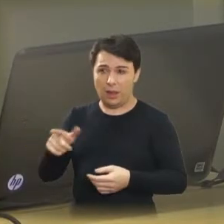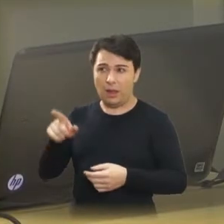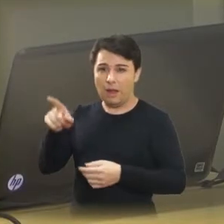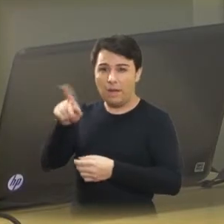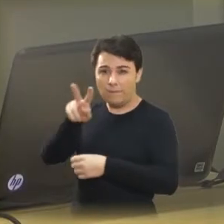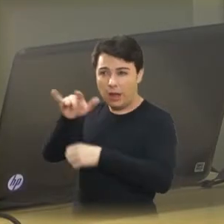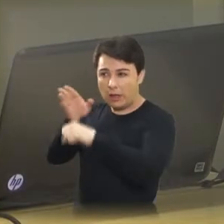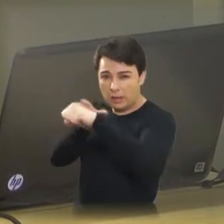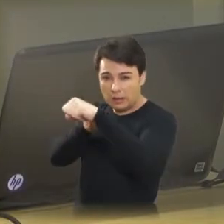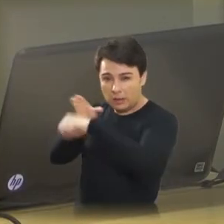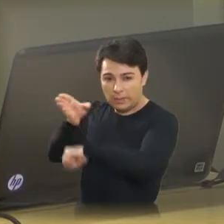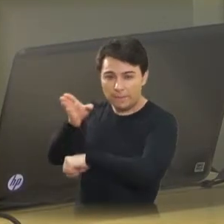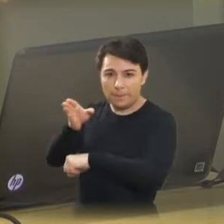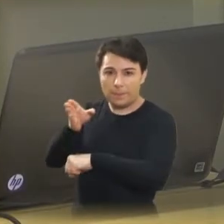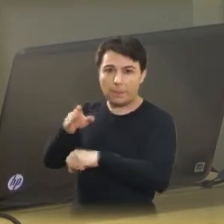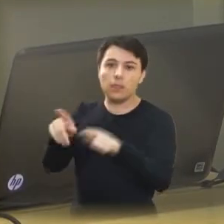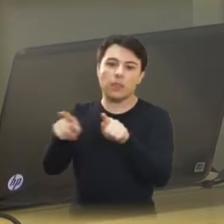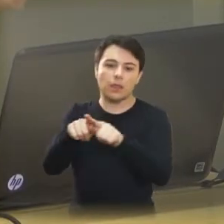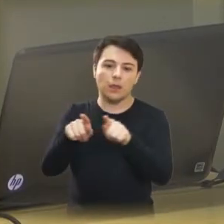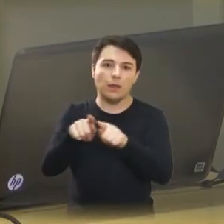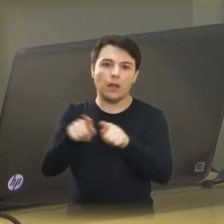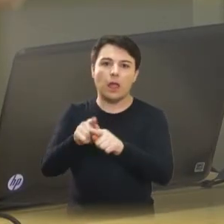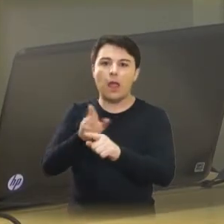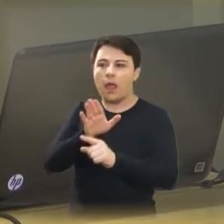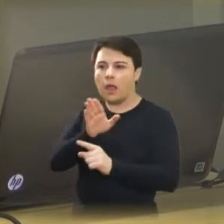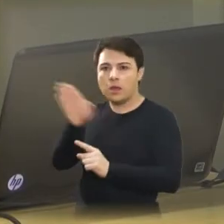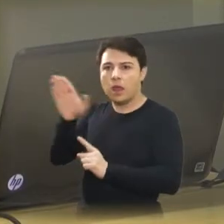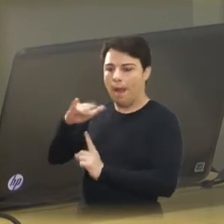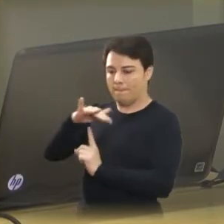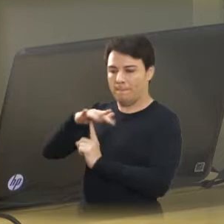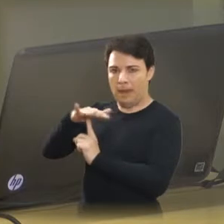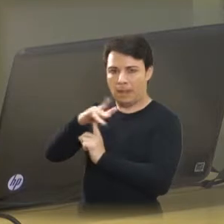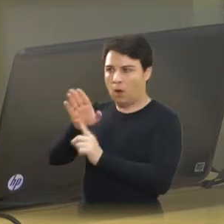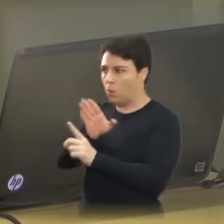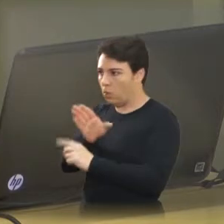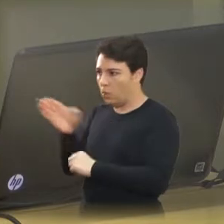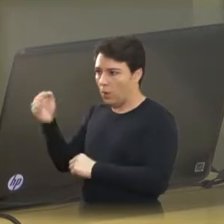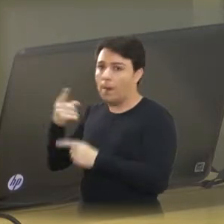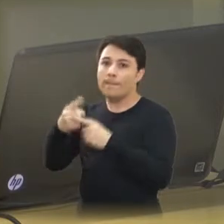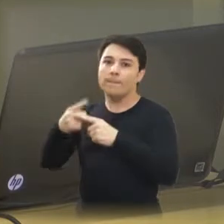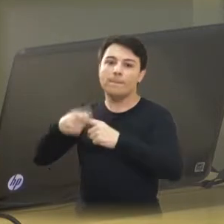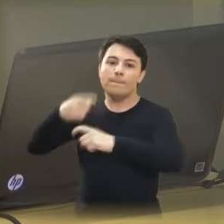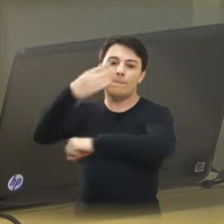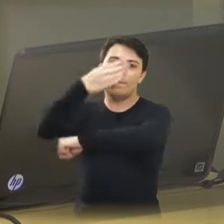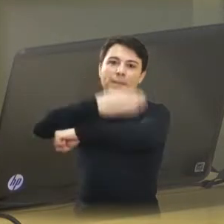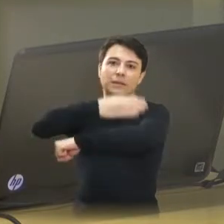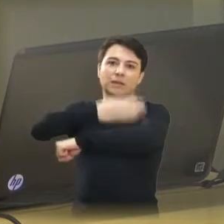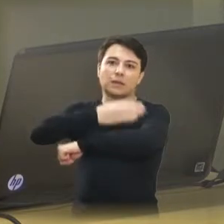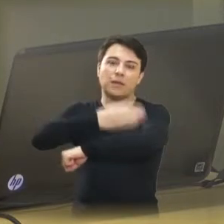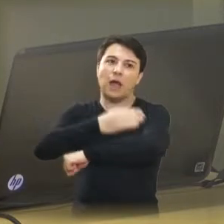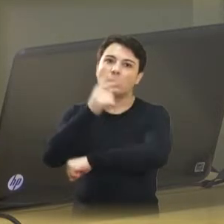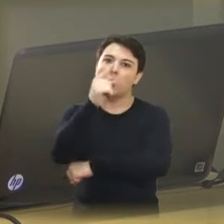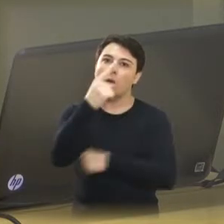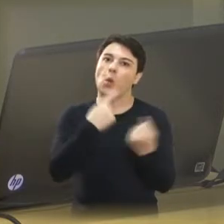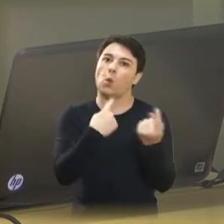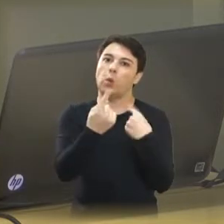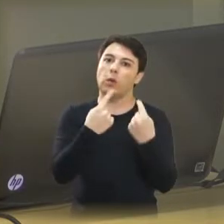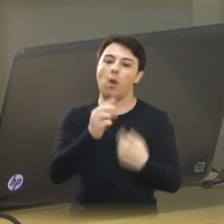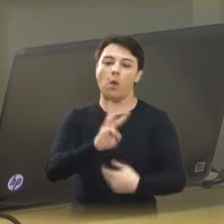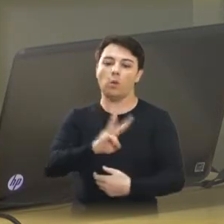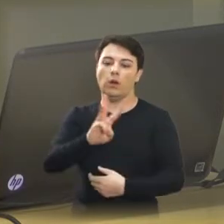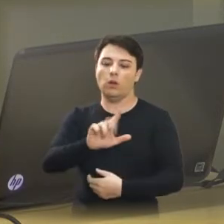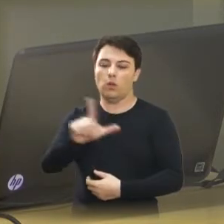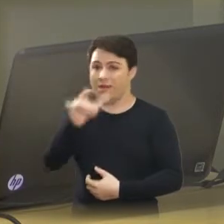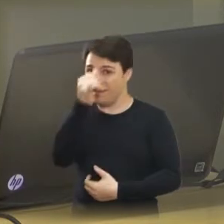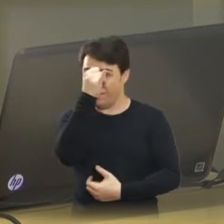acesso, ela é usada como atalho, né, para Matão, para ida e volta, para fugir do pedágio da Washington Luiz. Ela tem